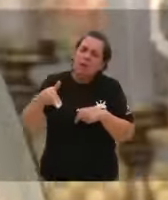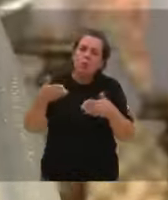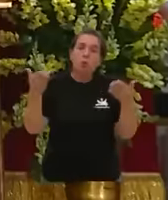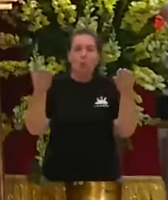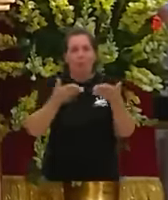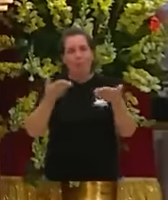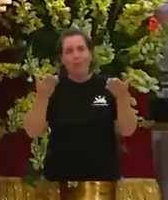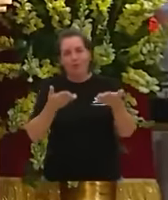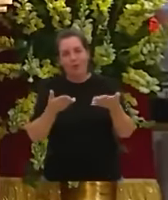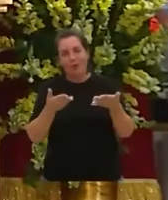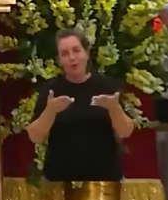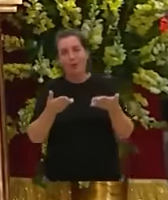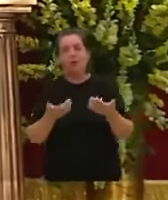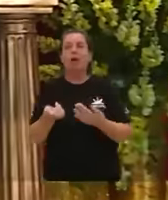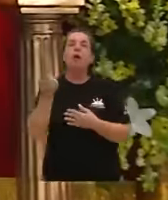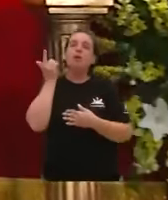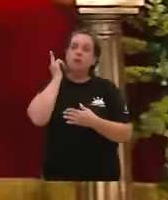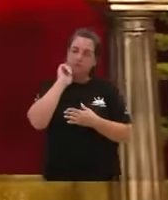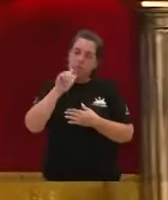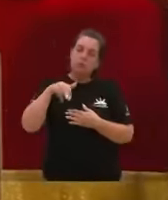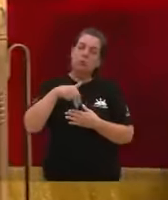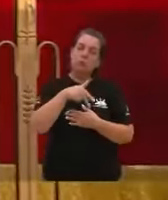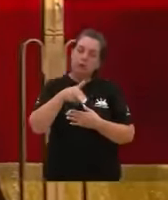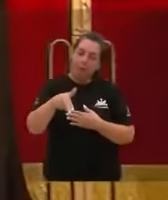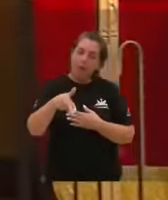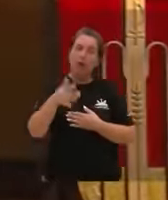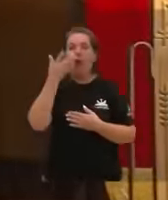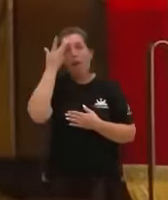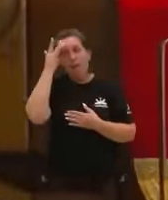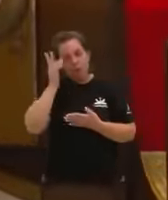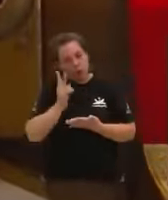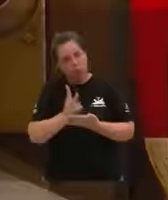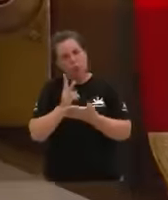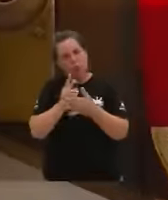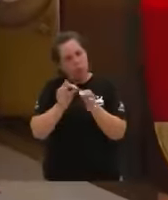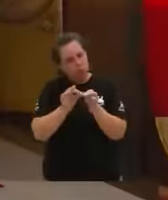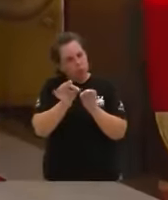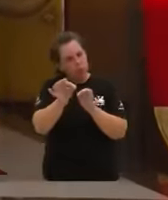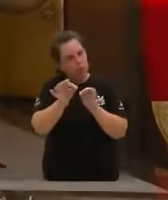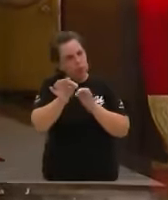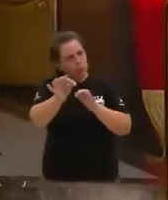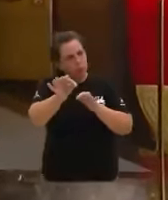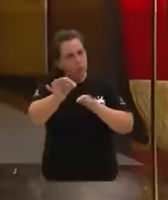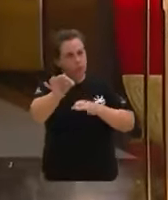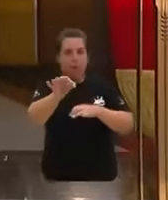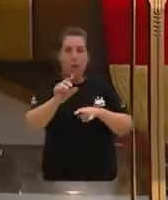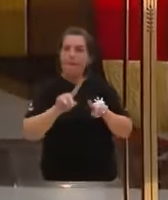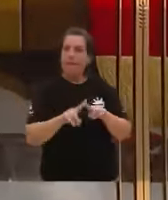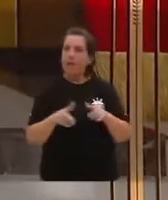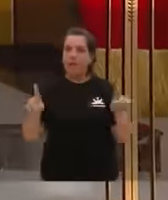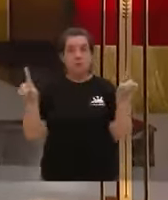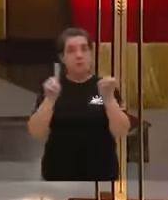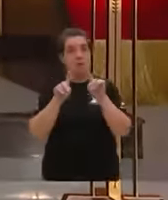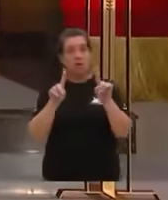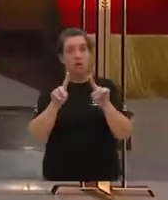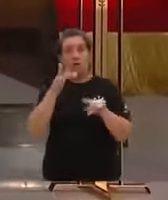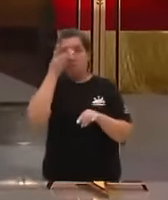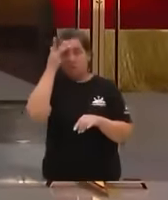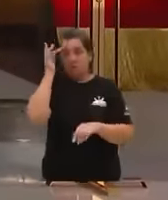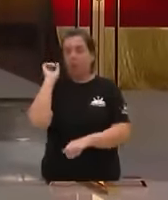Hoje consigo caminhar um pouco, amanhã um pouco mais, mas não é para quem